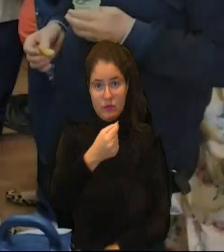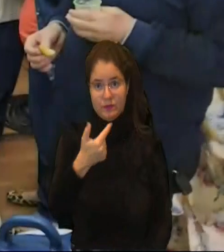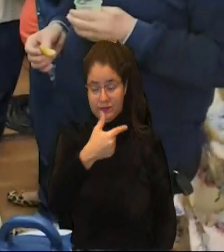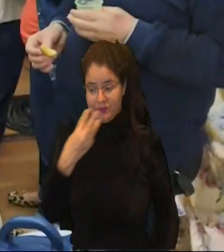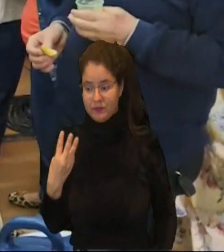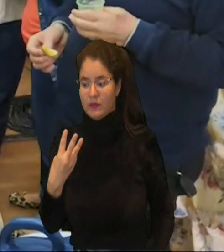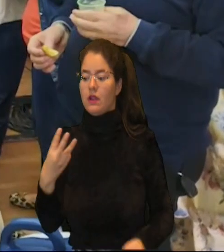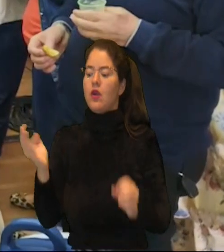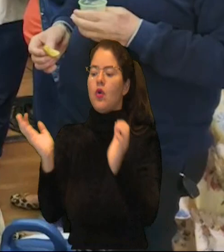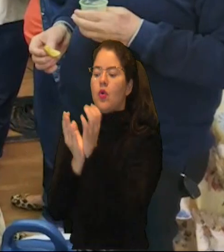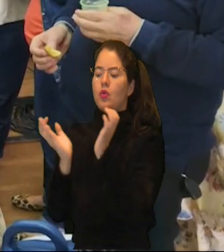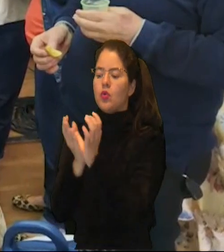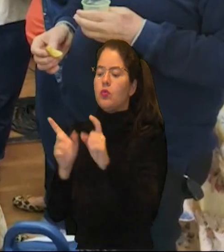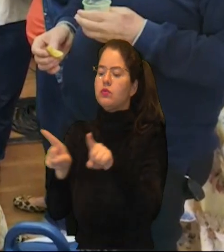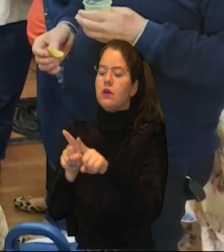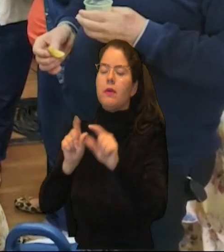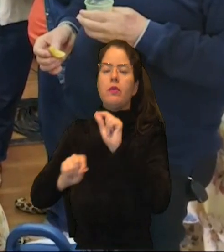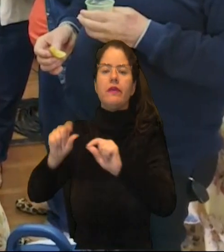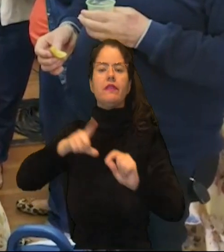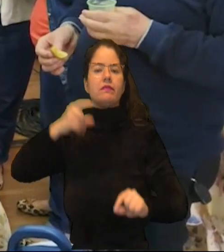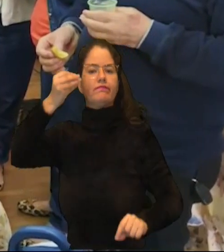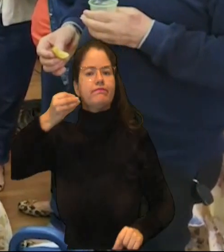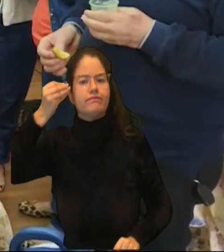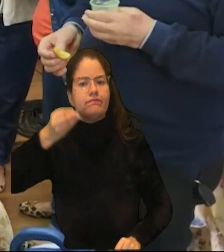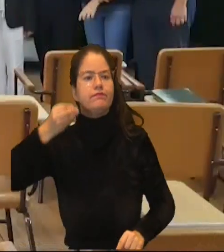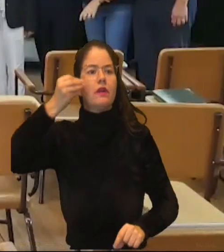grupo presente também pôde desfrutar de